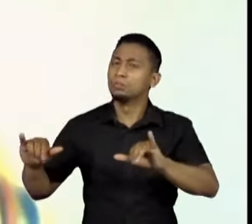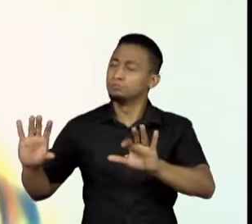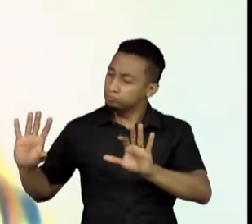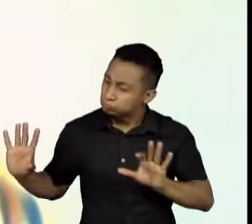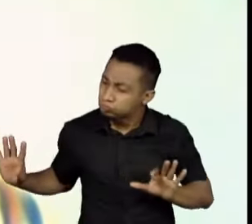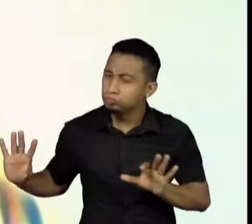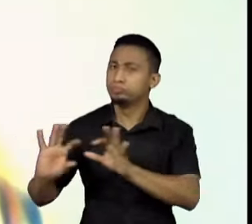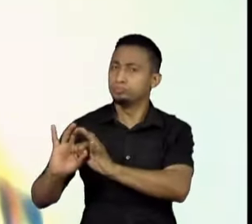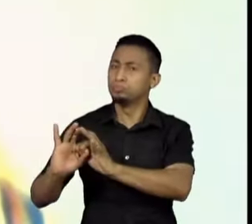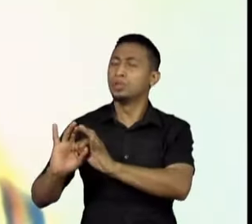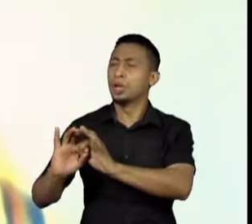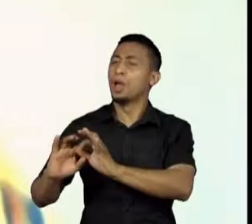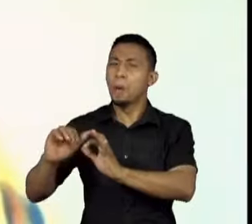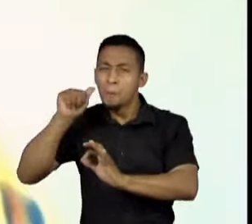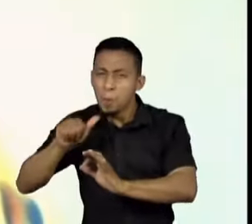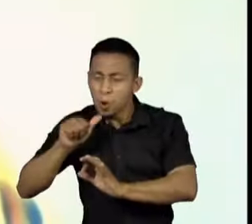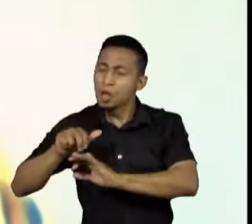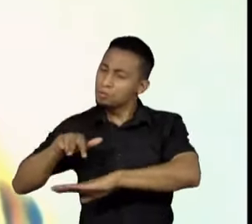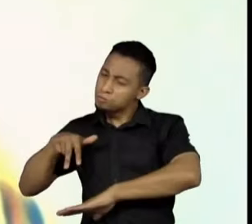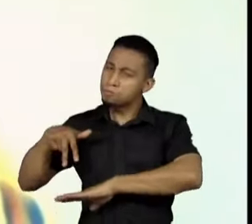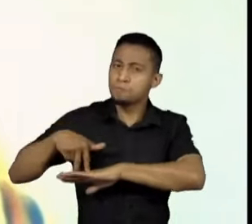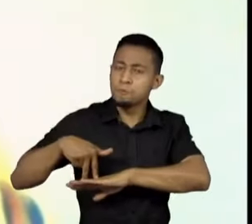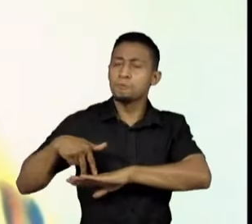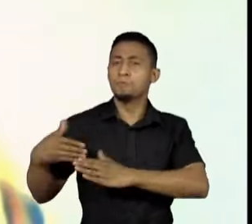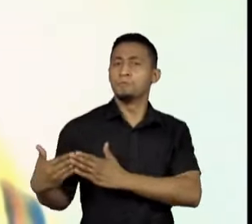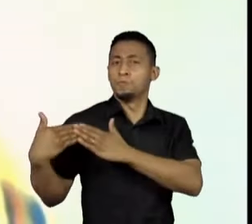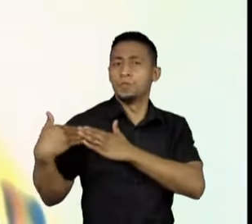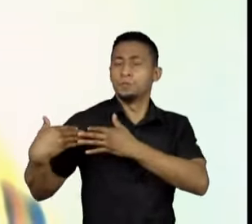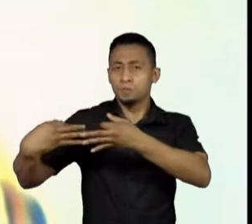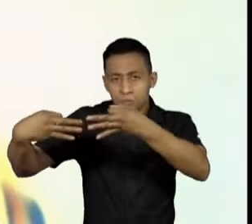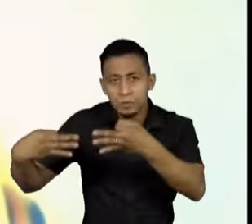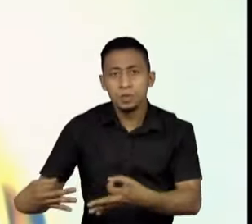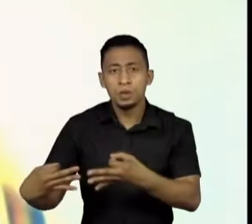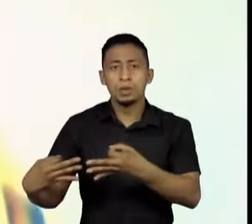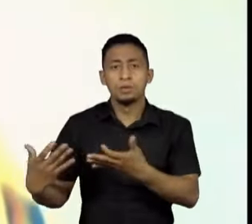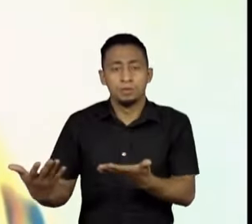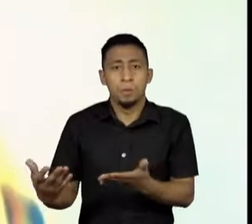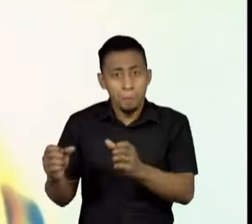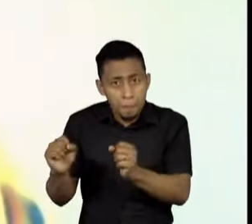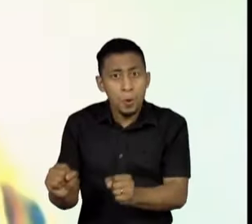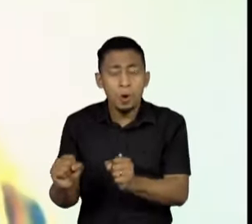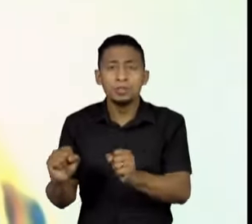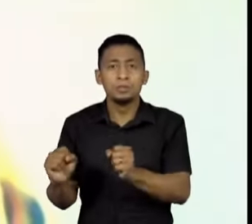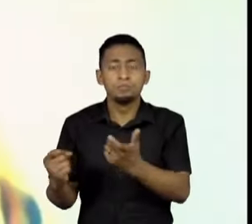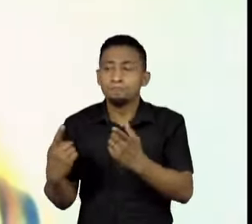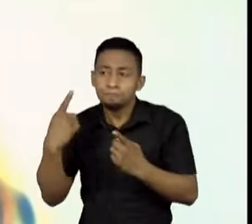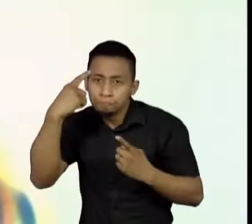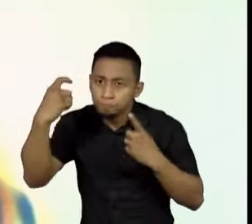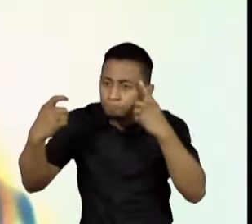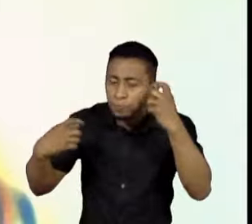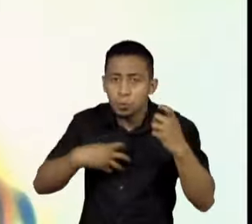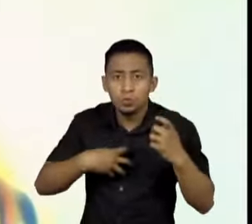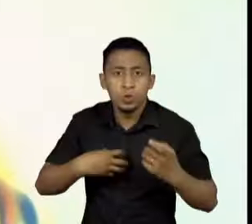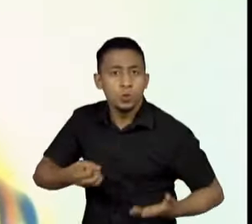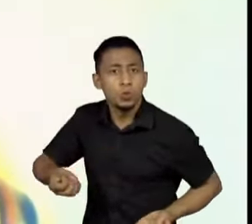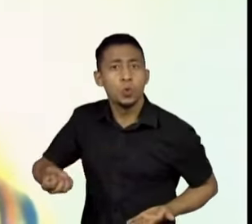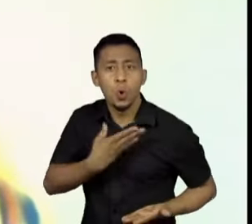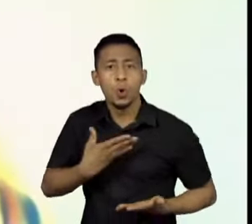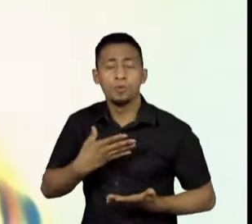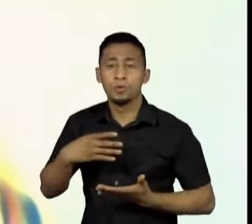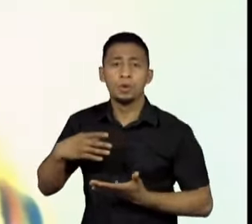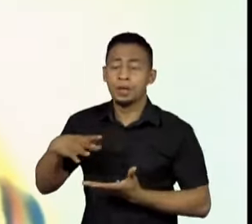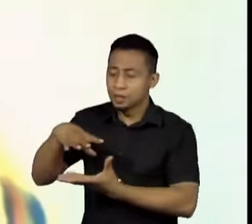política eletiva, né? O papel dessas mulheres também de pensar uma nova política, de pensar uma política mais